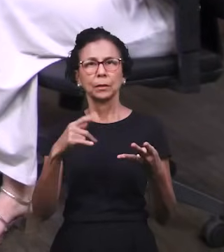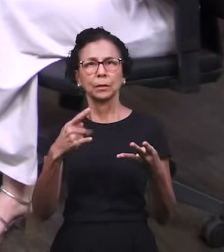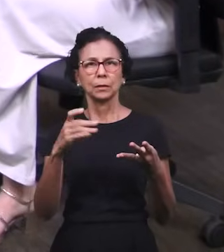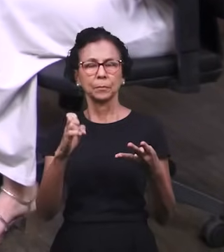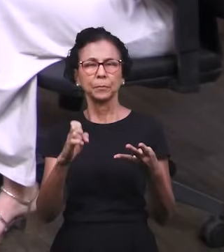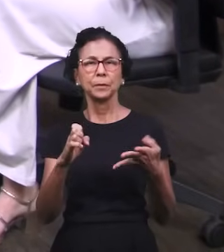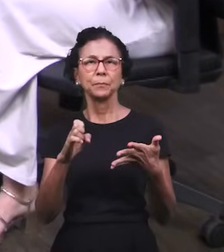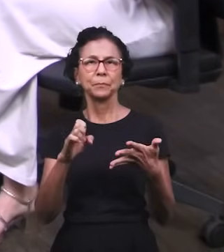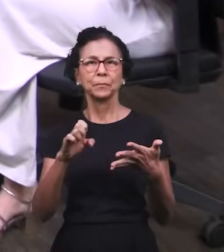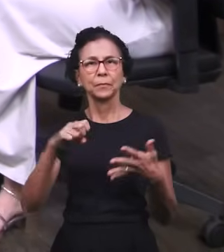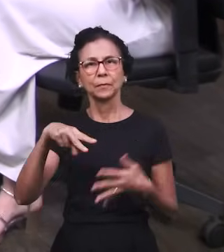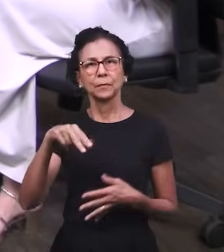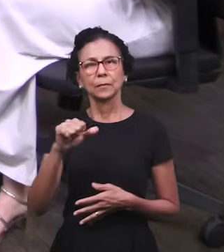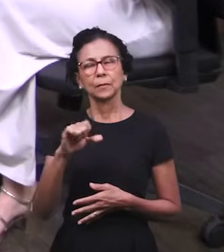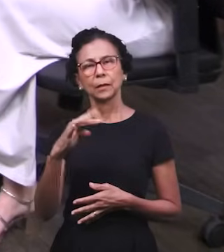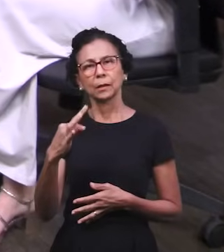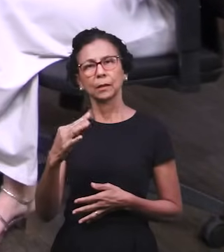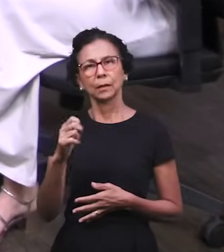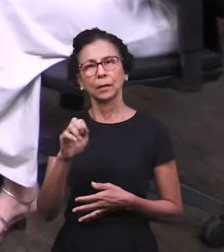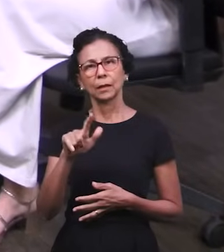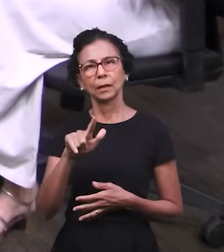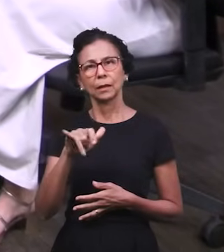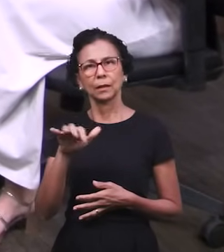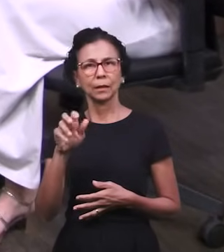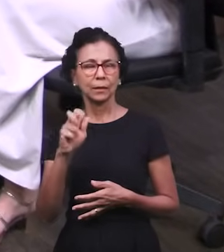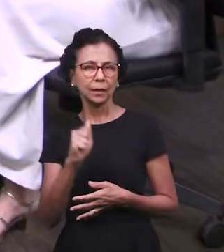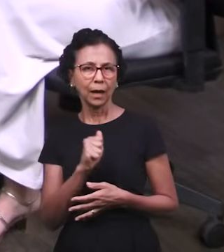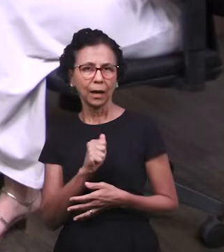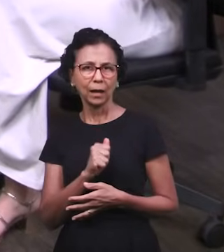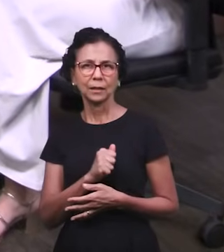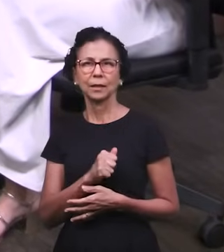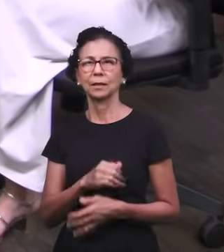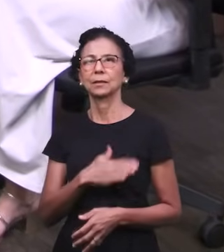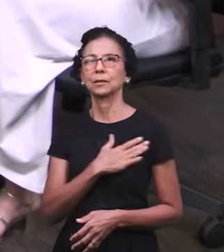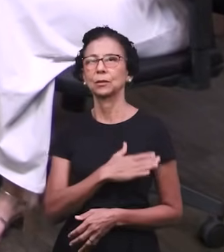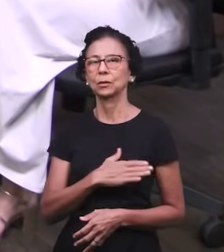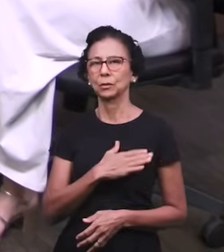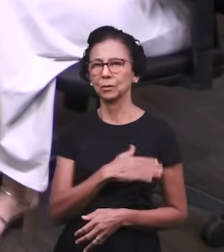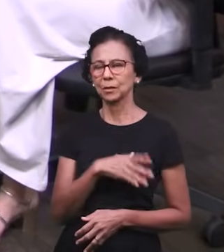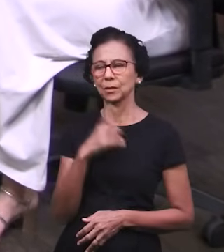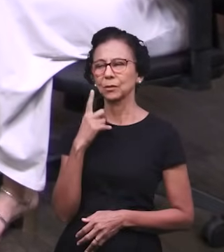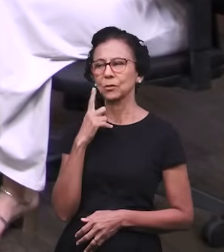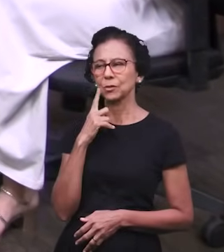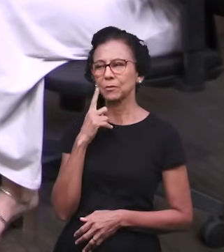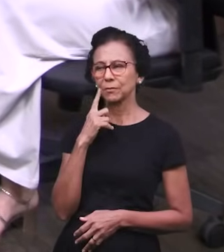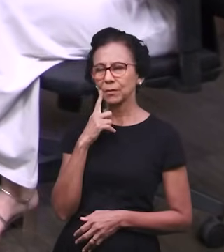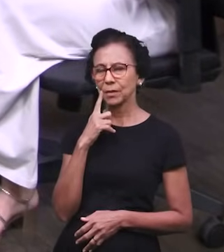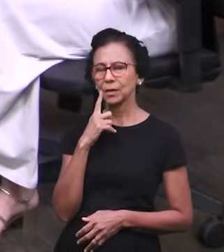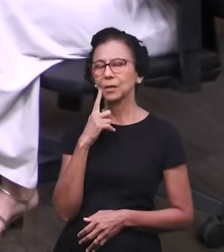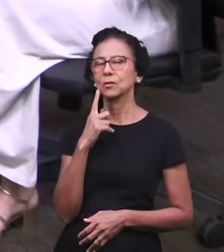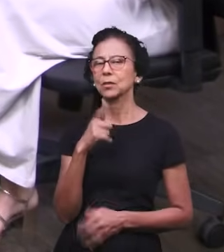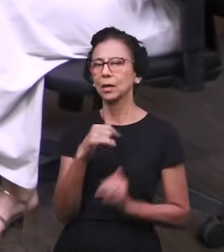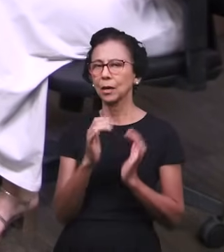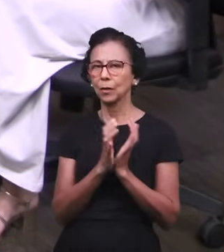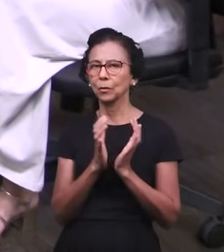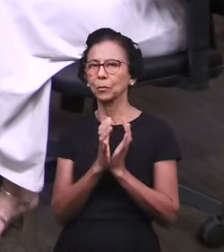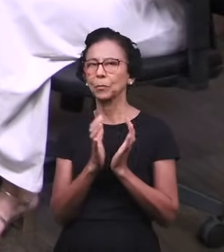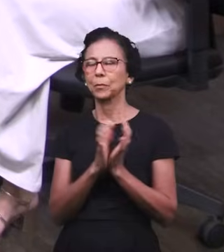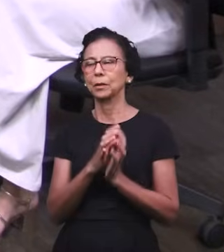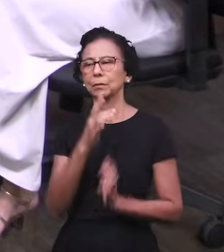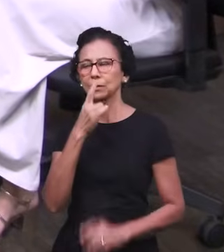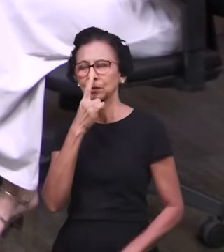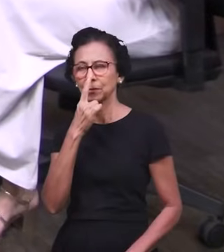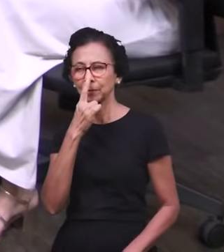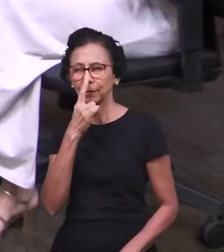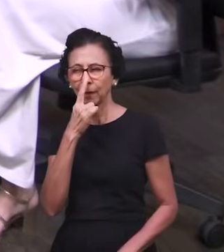de Malu, hein? Luísa. Maria Luísa, pronto, de Malu. Isso é bom, né? Mas, na verdade, é o seguinte, para